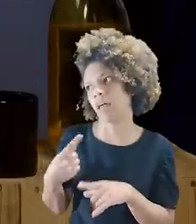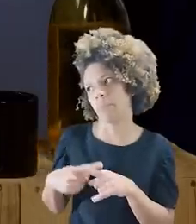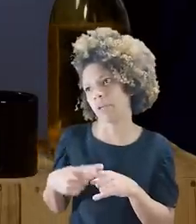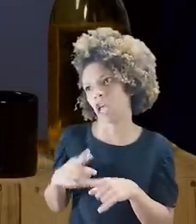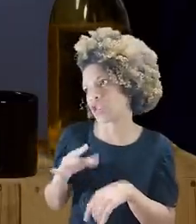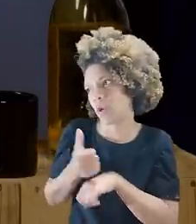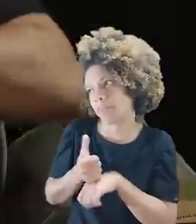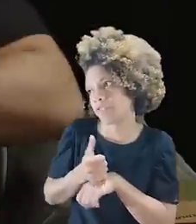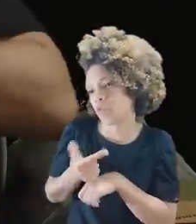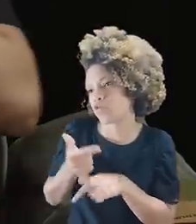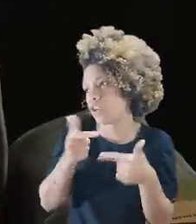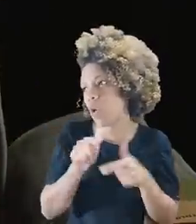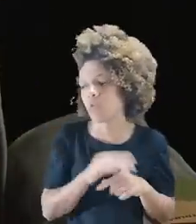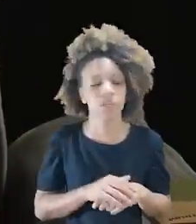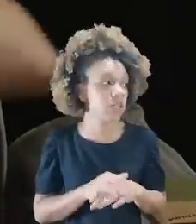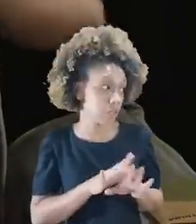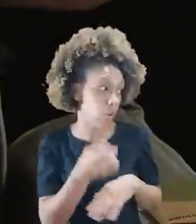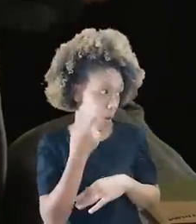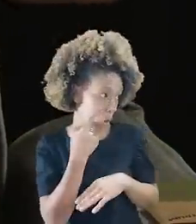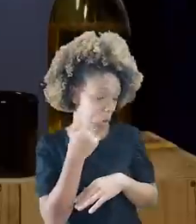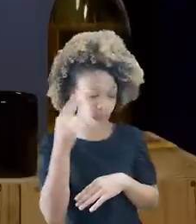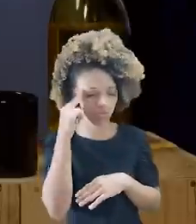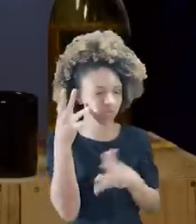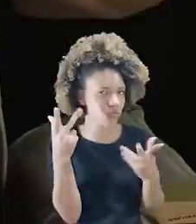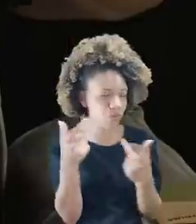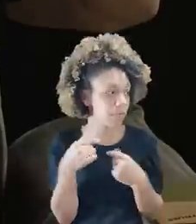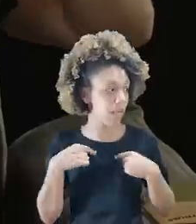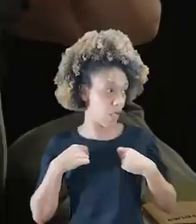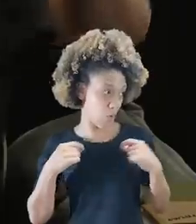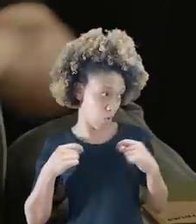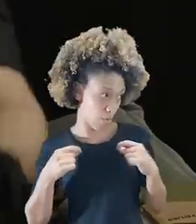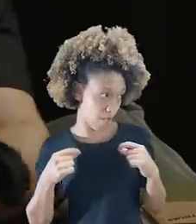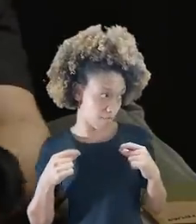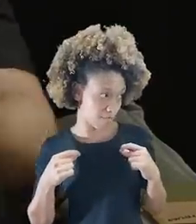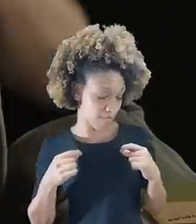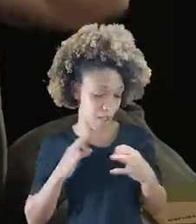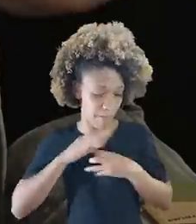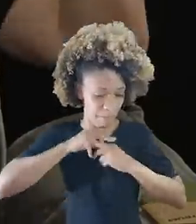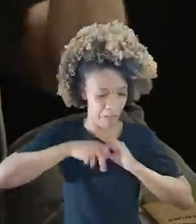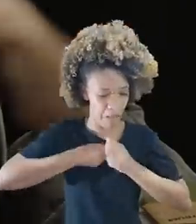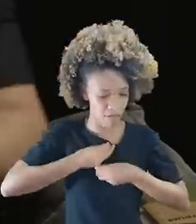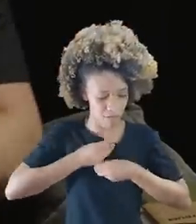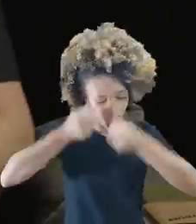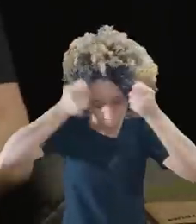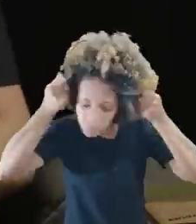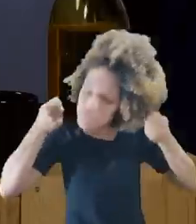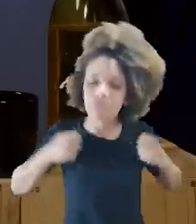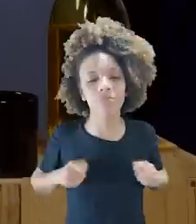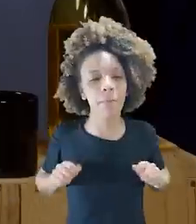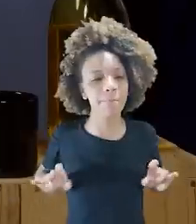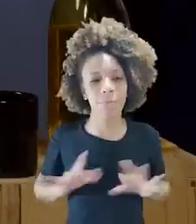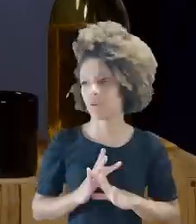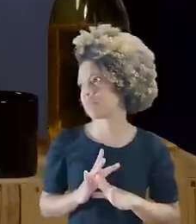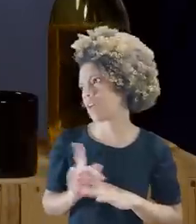só profissionalmente eu não tinha outras coisas prer da Olha que sonho só trabalhar tem a roupa ã tá amassado você põe no corpo ela desamassa na hora